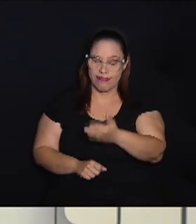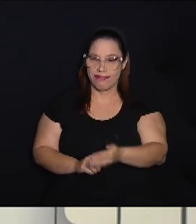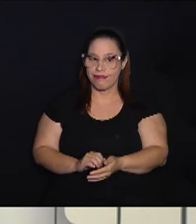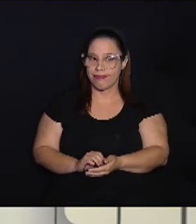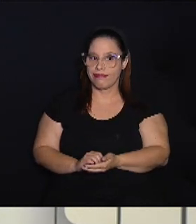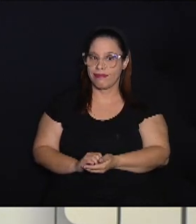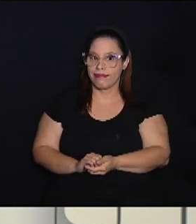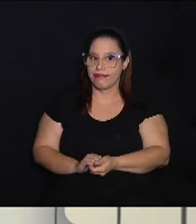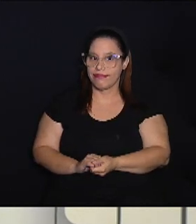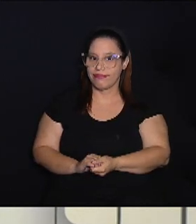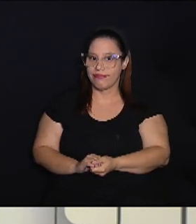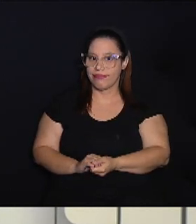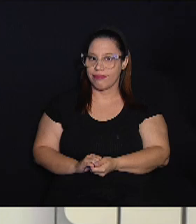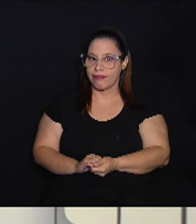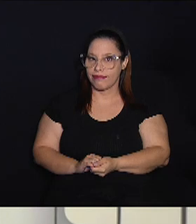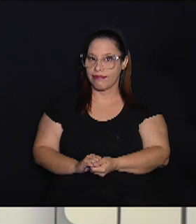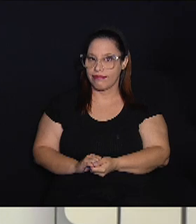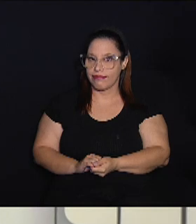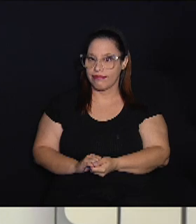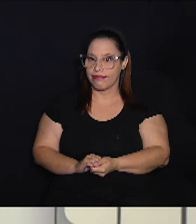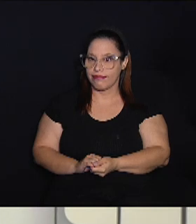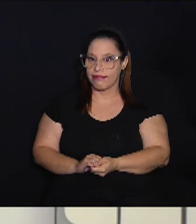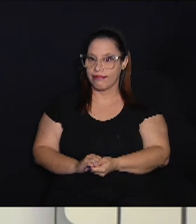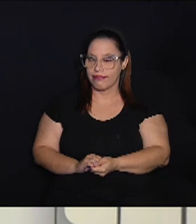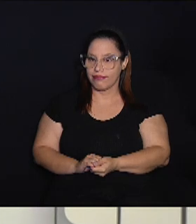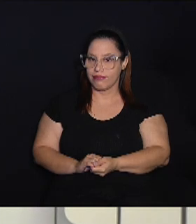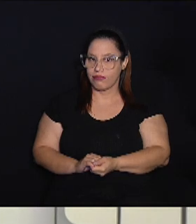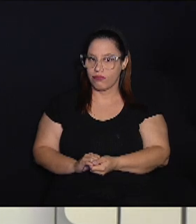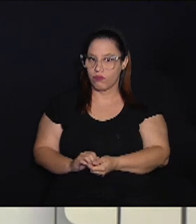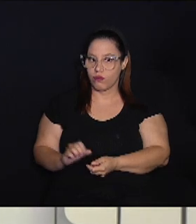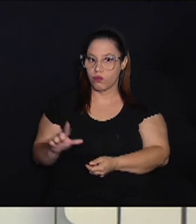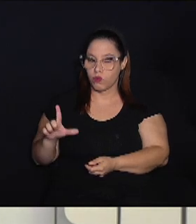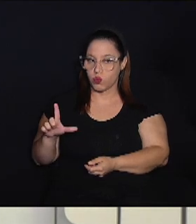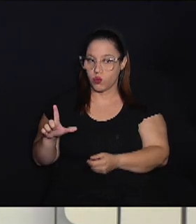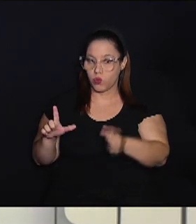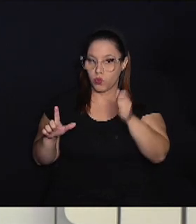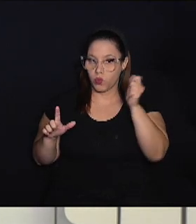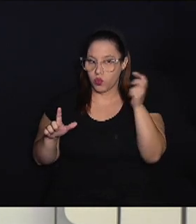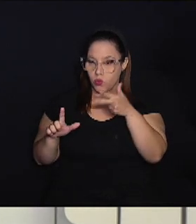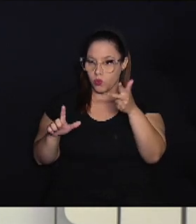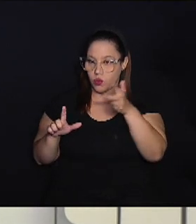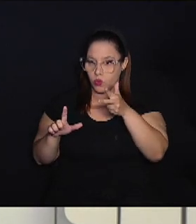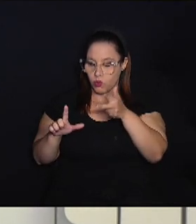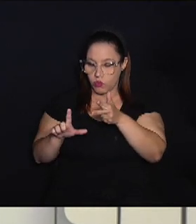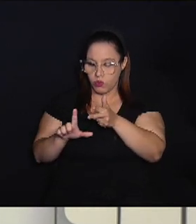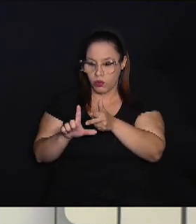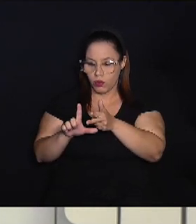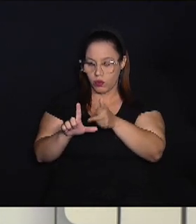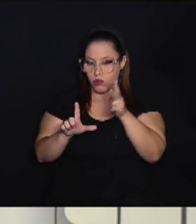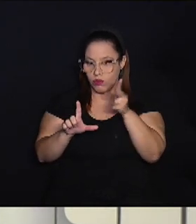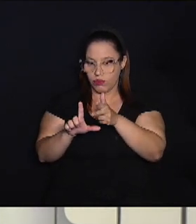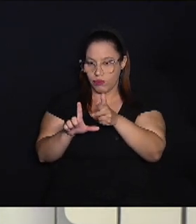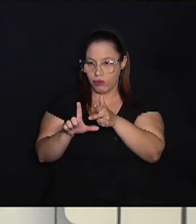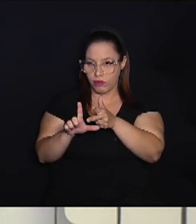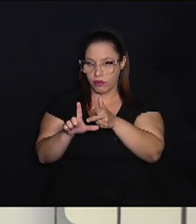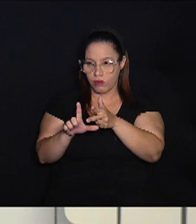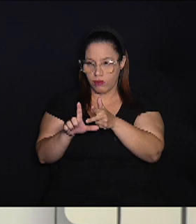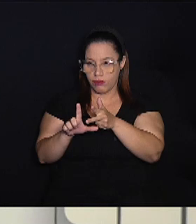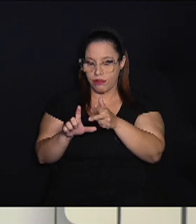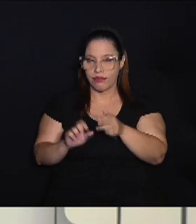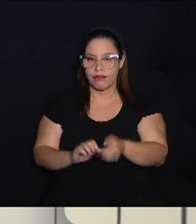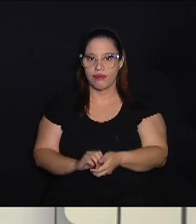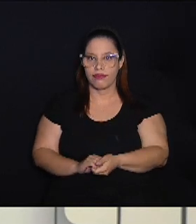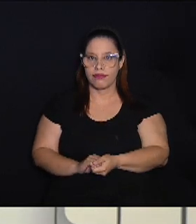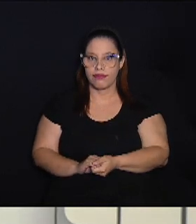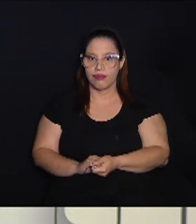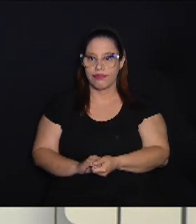WhatsApp, apareceu o QR Code com a câmera do seu celular apontada para ele, agora sim aqui ó, você aponta e aí já aparece uma mensagem na sua